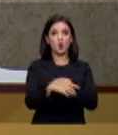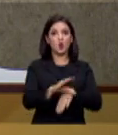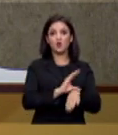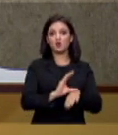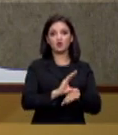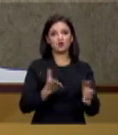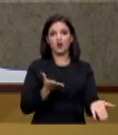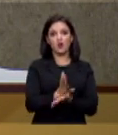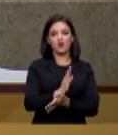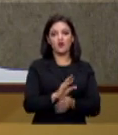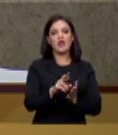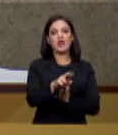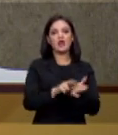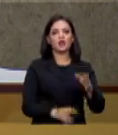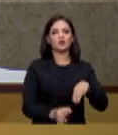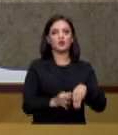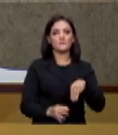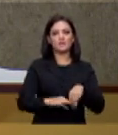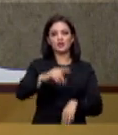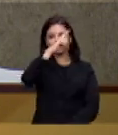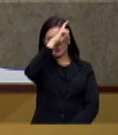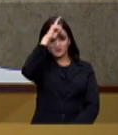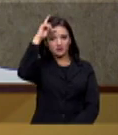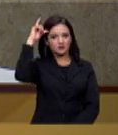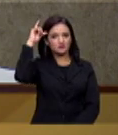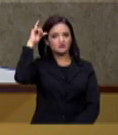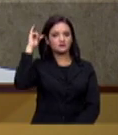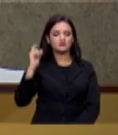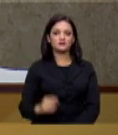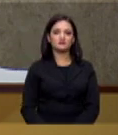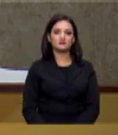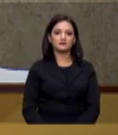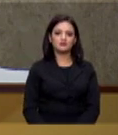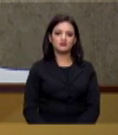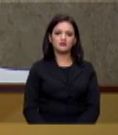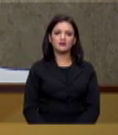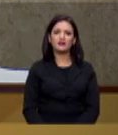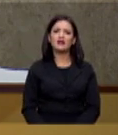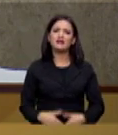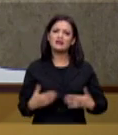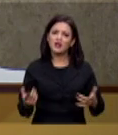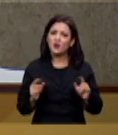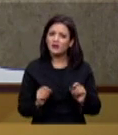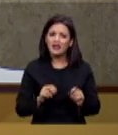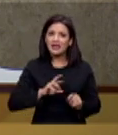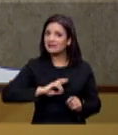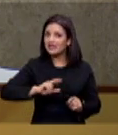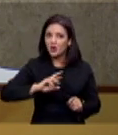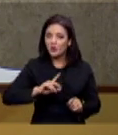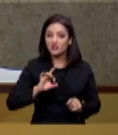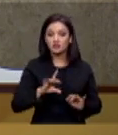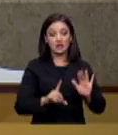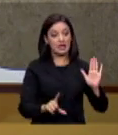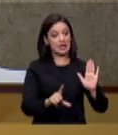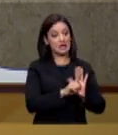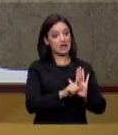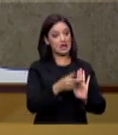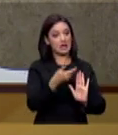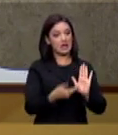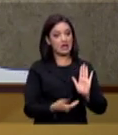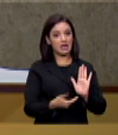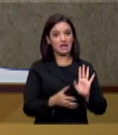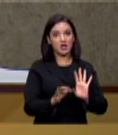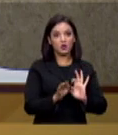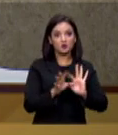Federal sob a relatoria do ministro Ricardo Lewandowski. E eu destaquei esse trecho: não basta que a lei